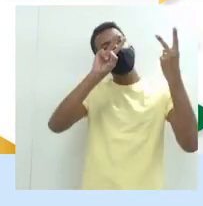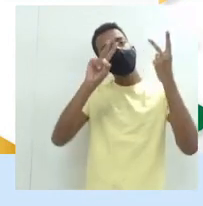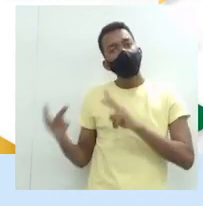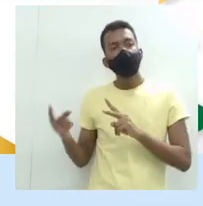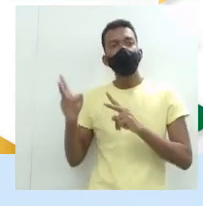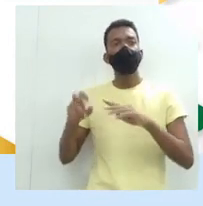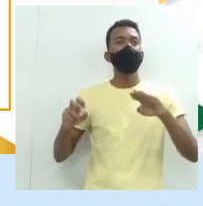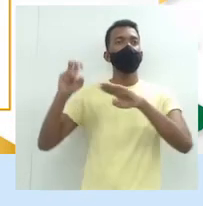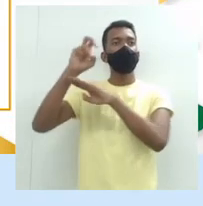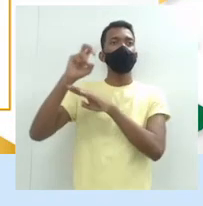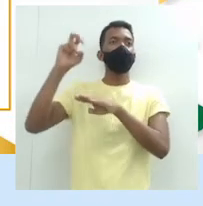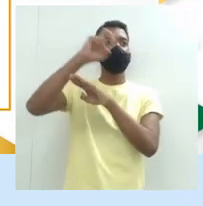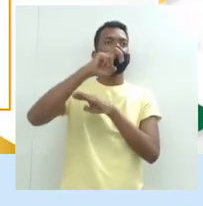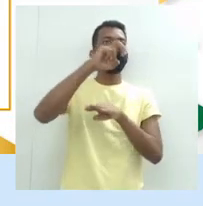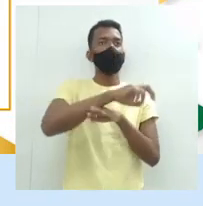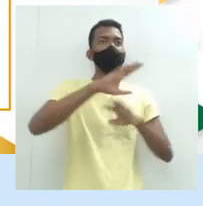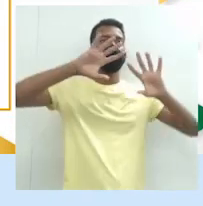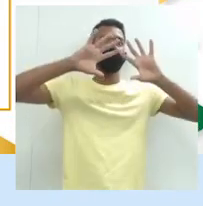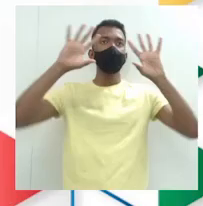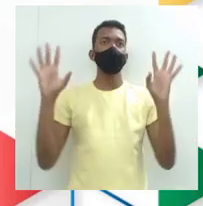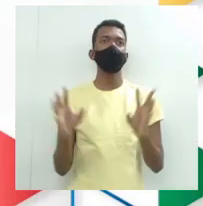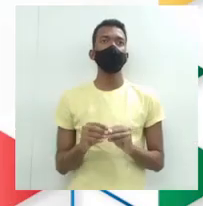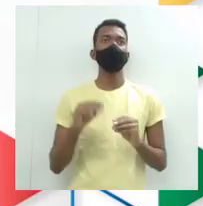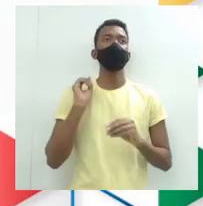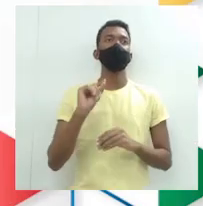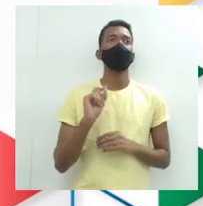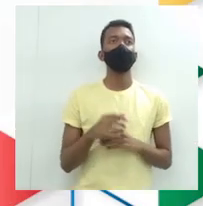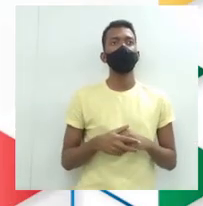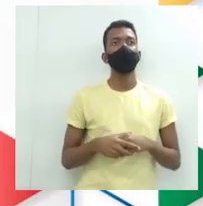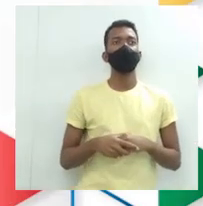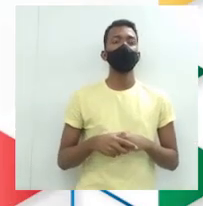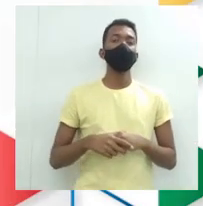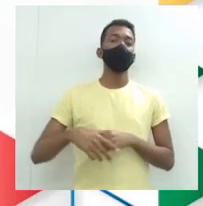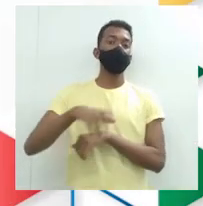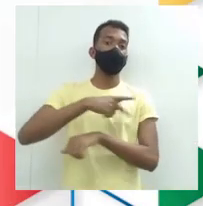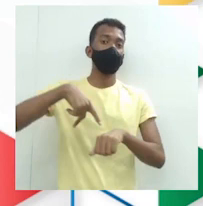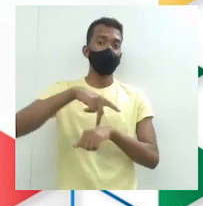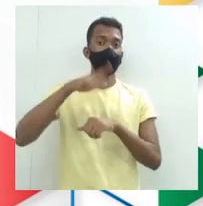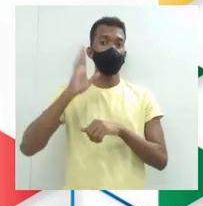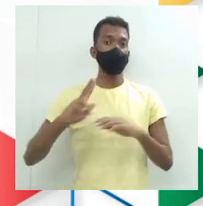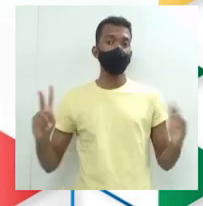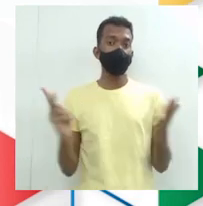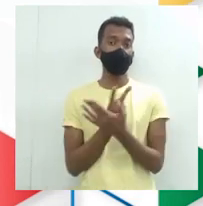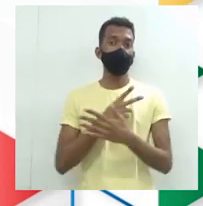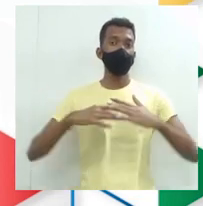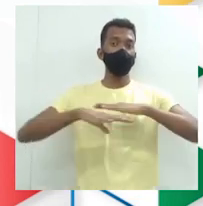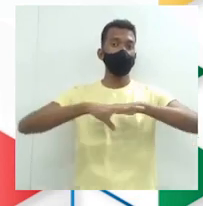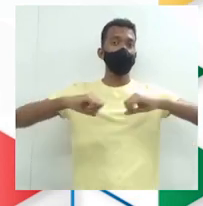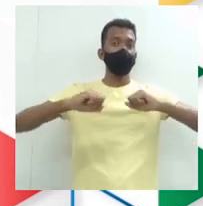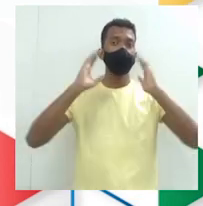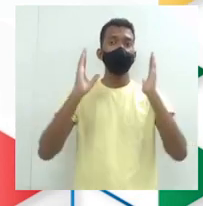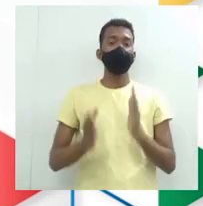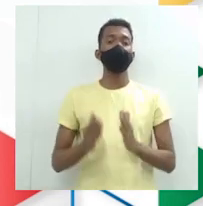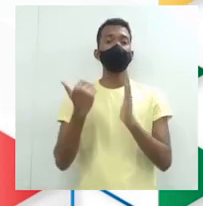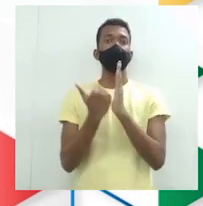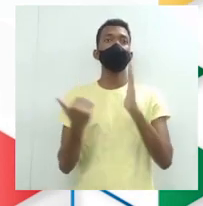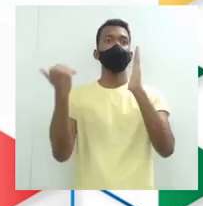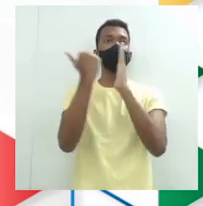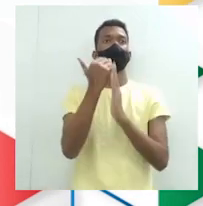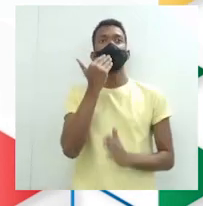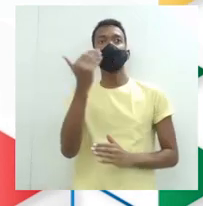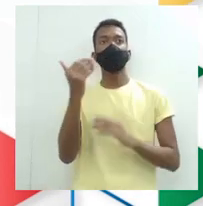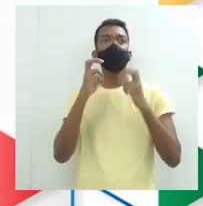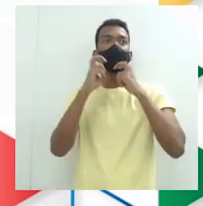esses saltos. O resumo ficaria assim. Países que tiveram lockdown, teve um aumento de pedidos